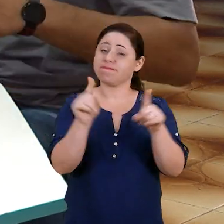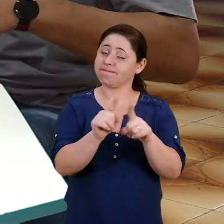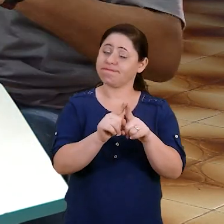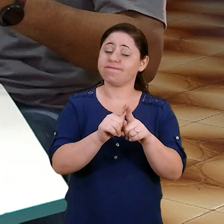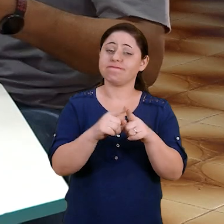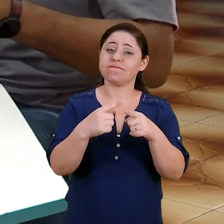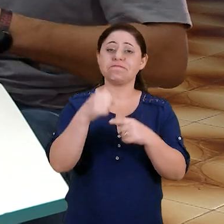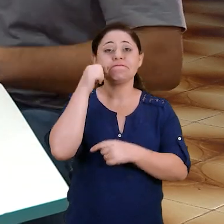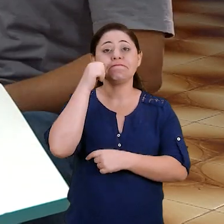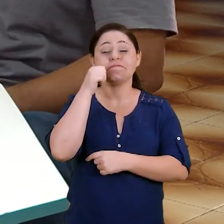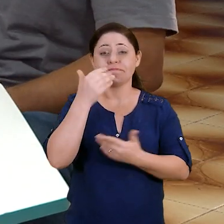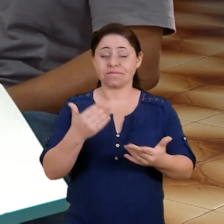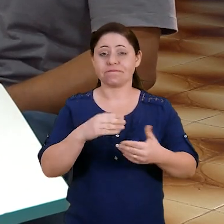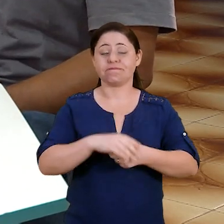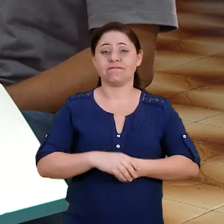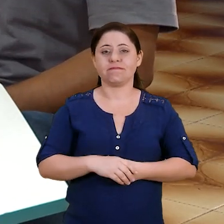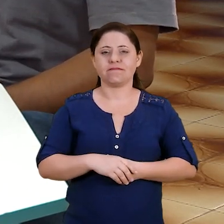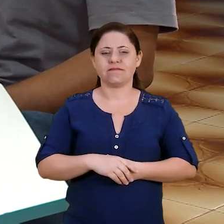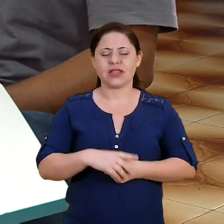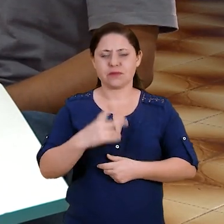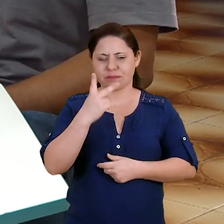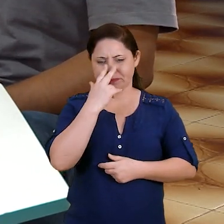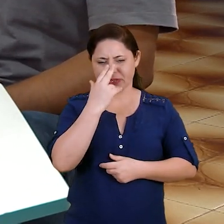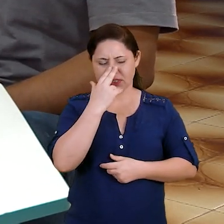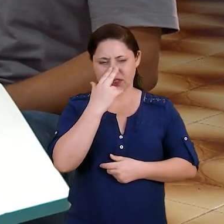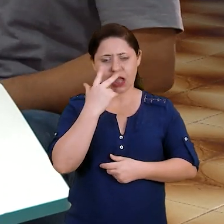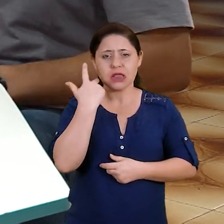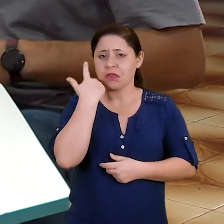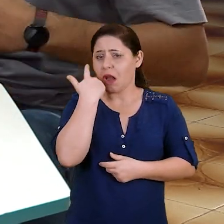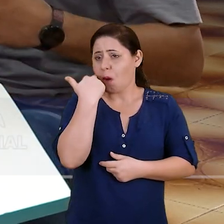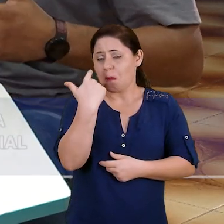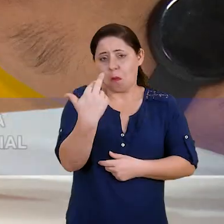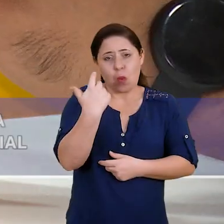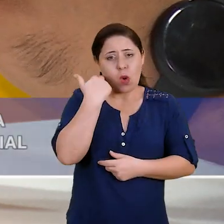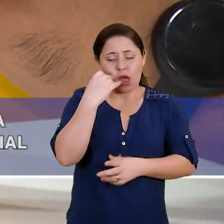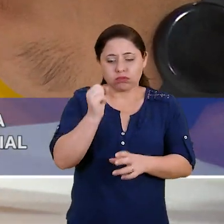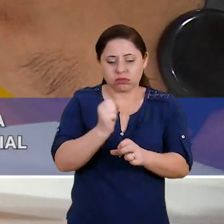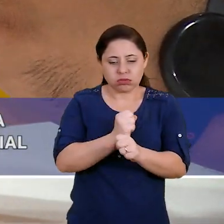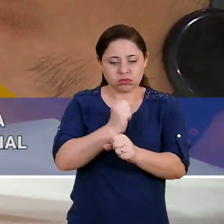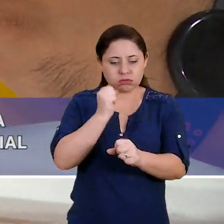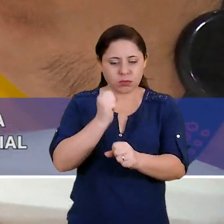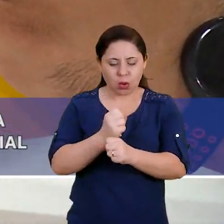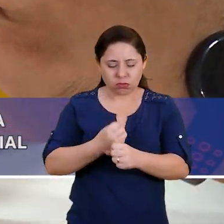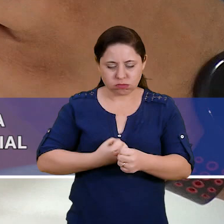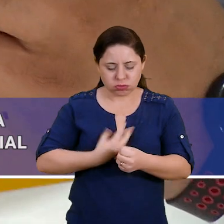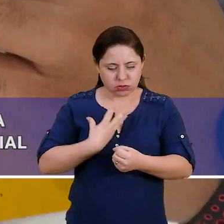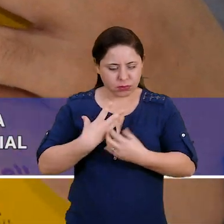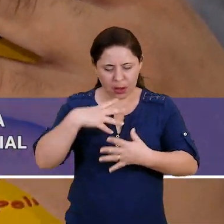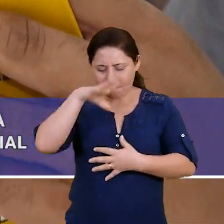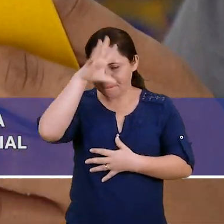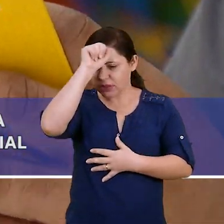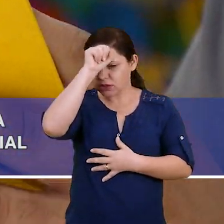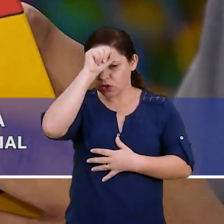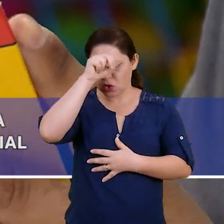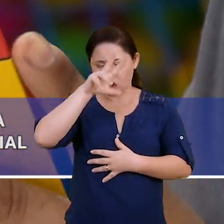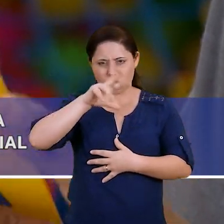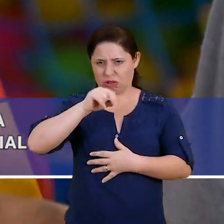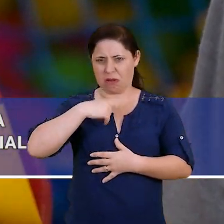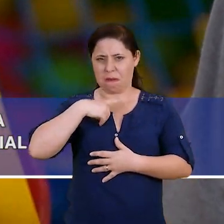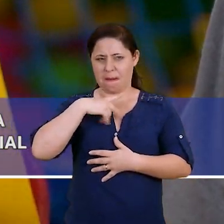paternidade, principalmente com meninas. Foi de uma maneira muito natural, né, essa construção.